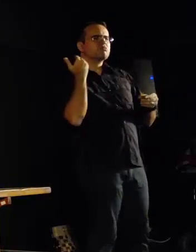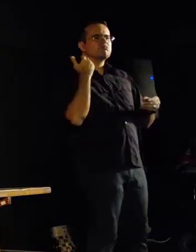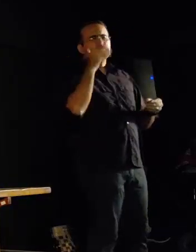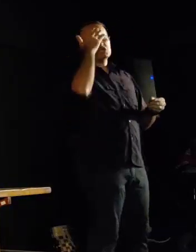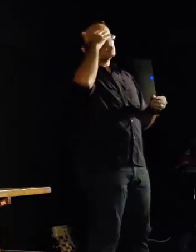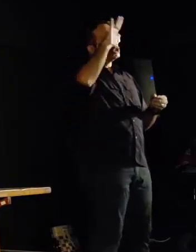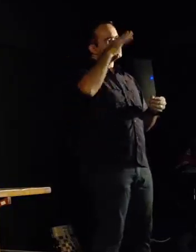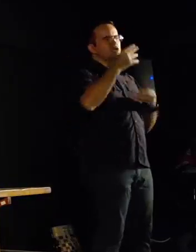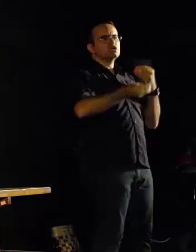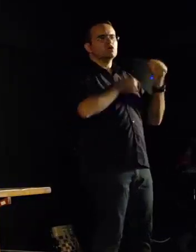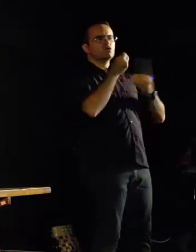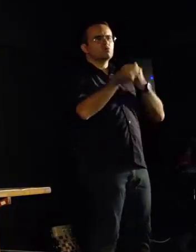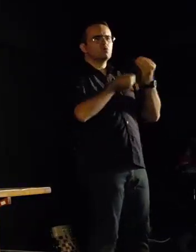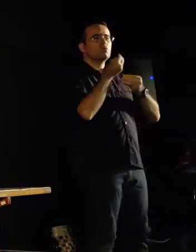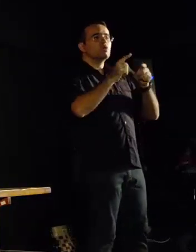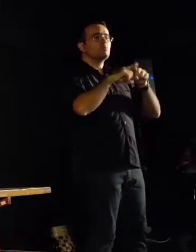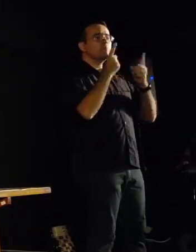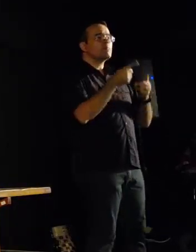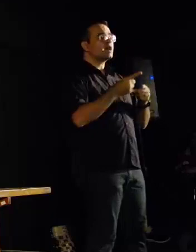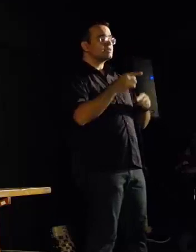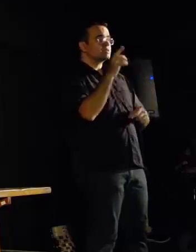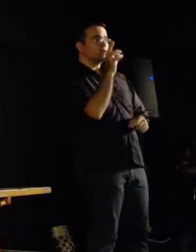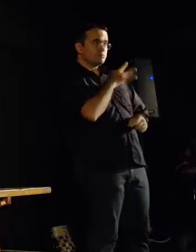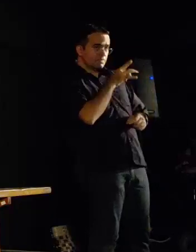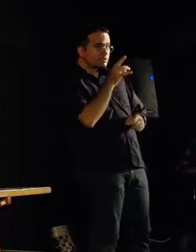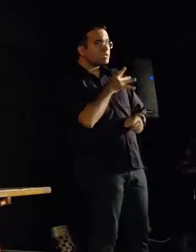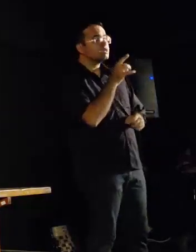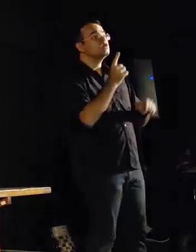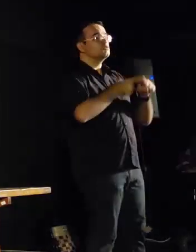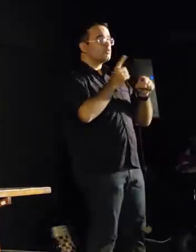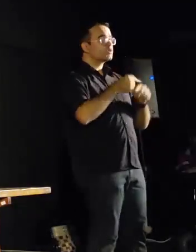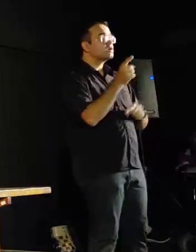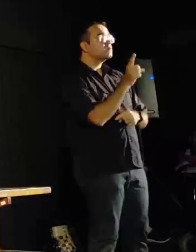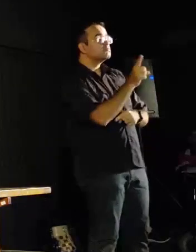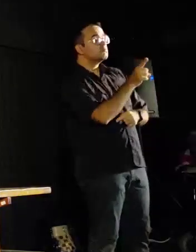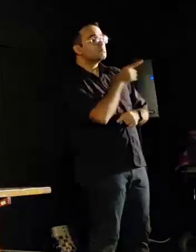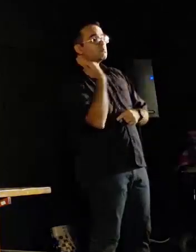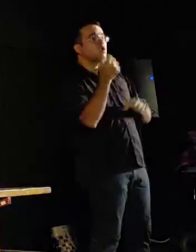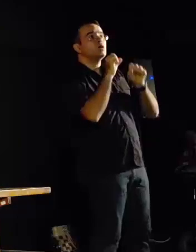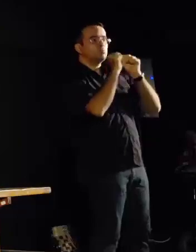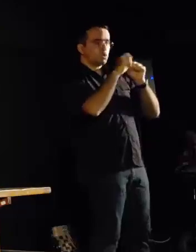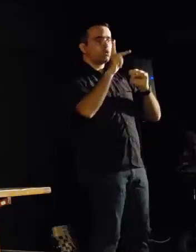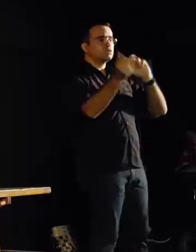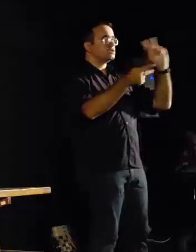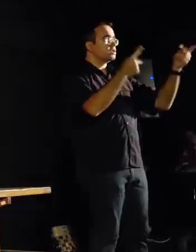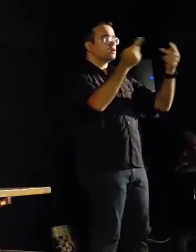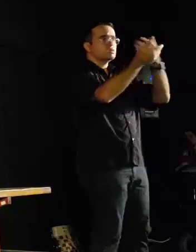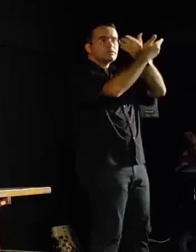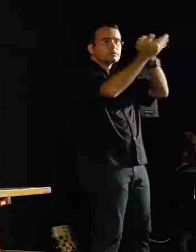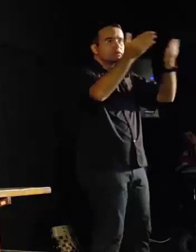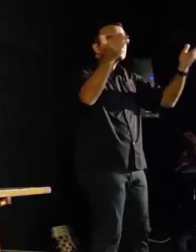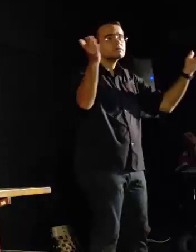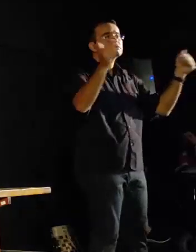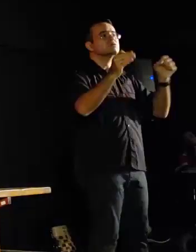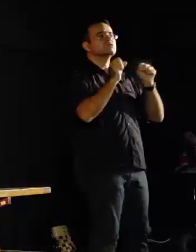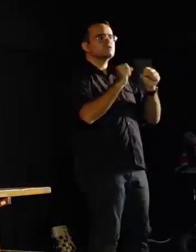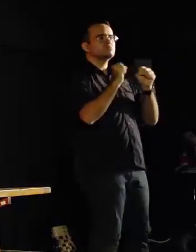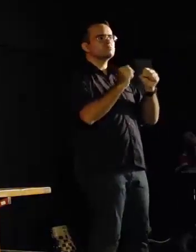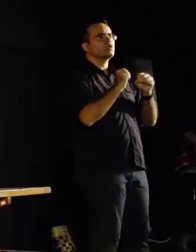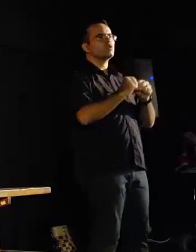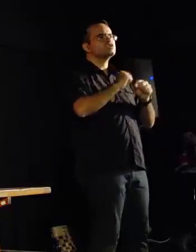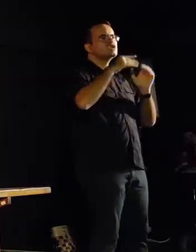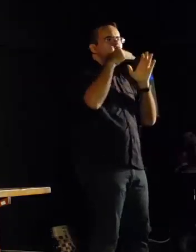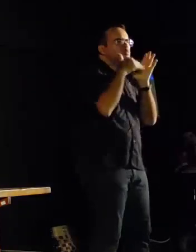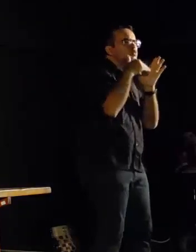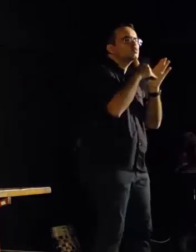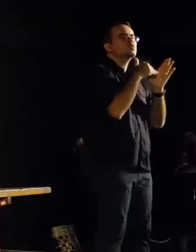é? A morte nos espreita a todos. Não é? E acredito que, em último lugar, é preciso que